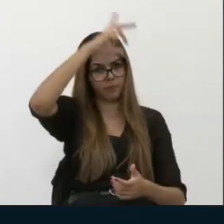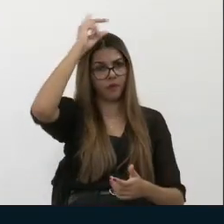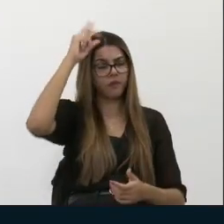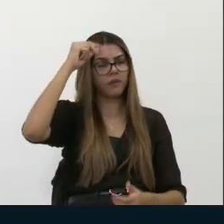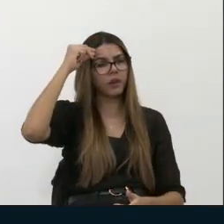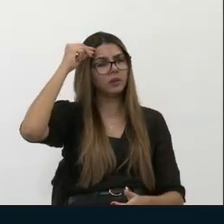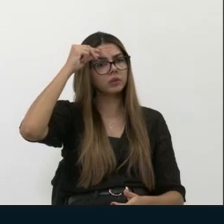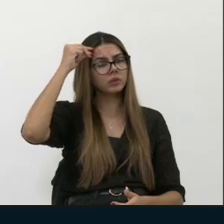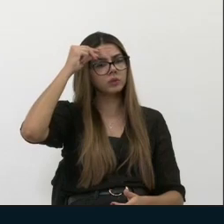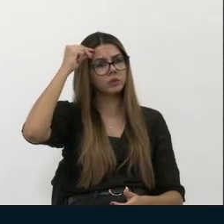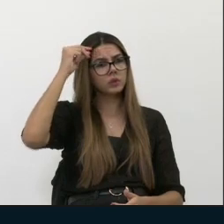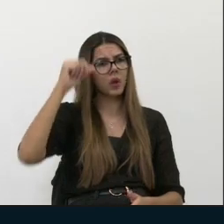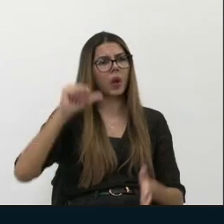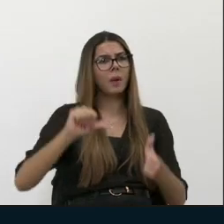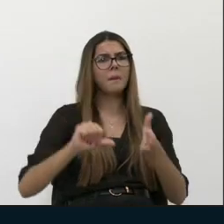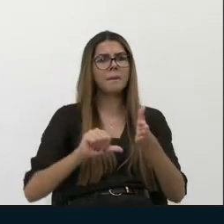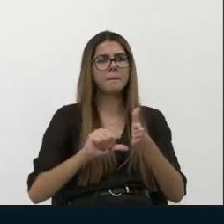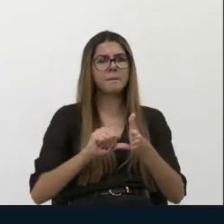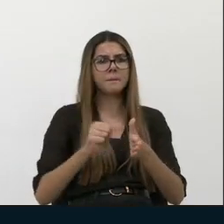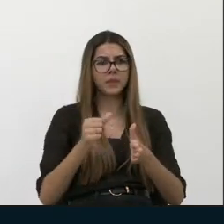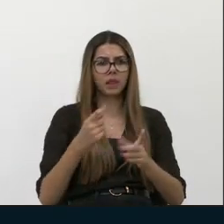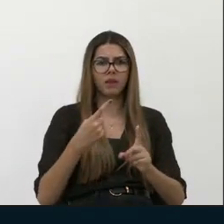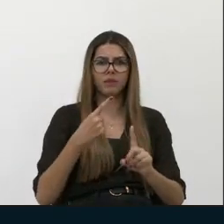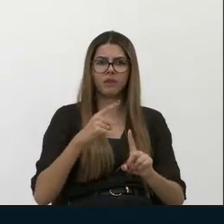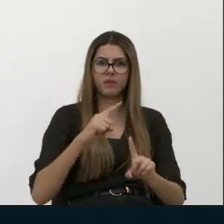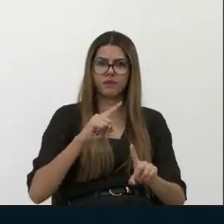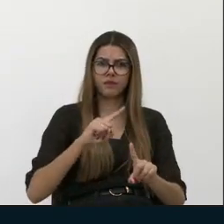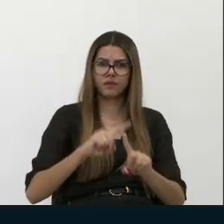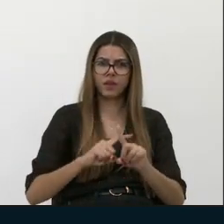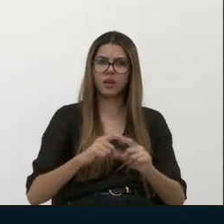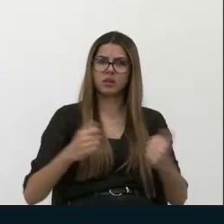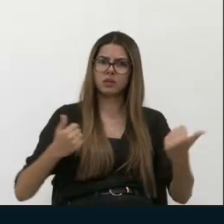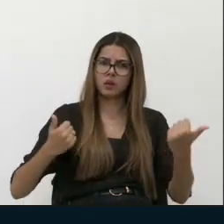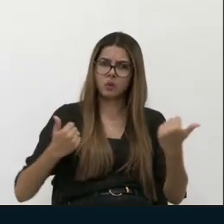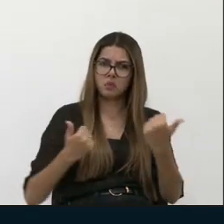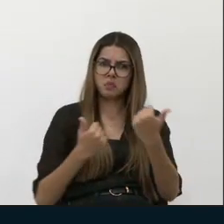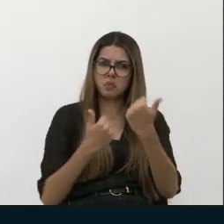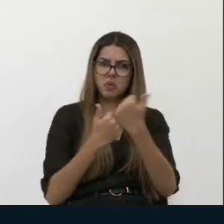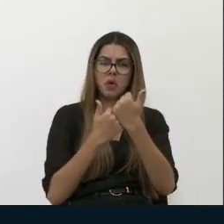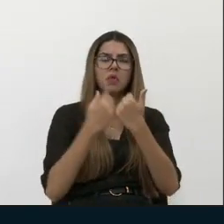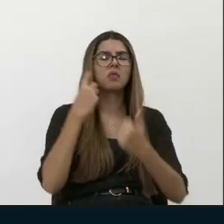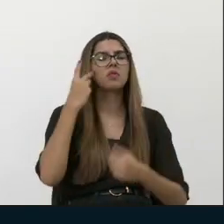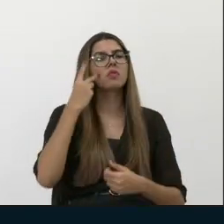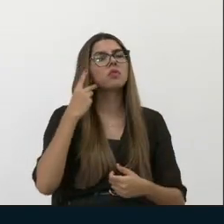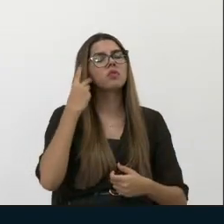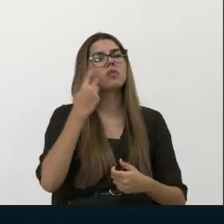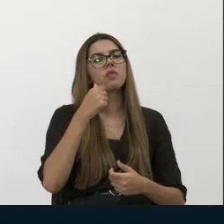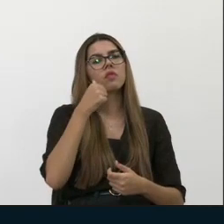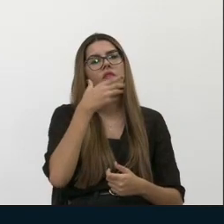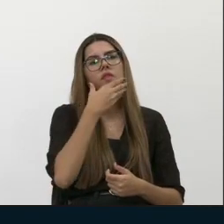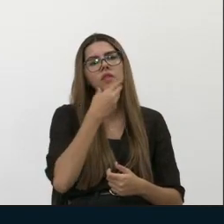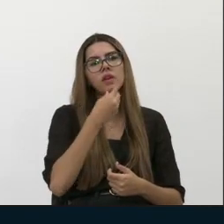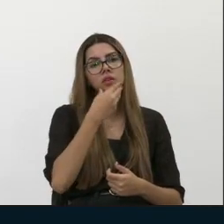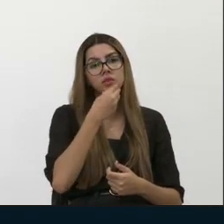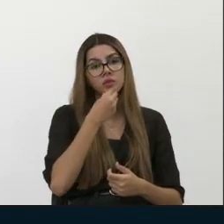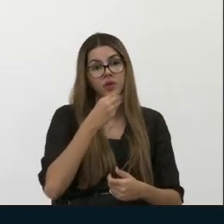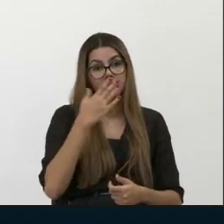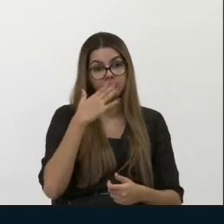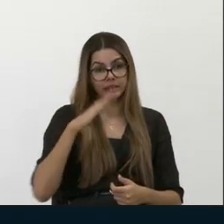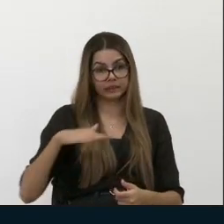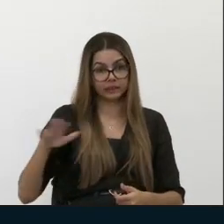porque, pela primeira vez, apoiada pelo vereador presidente da Comissão da Criança